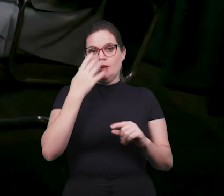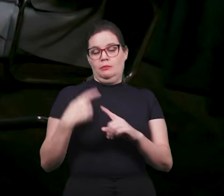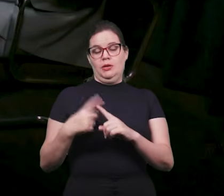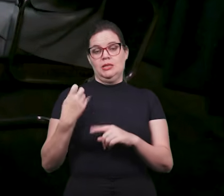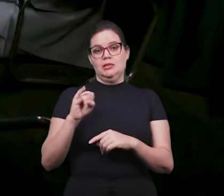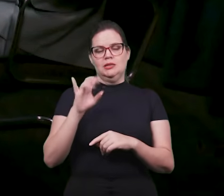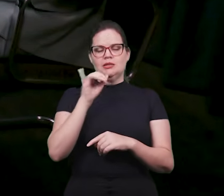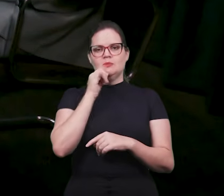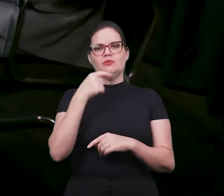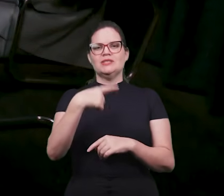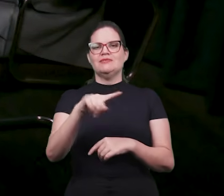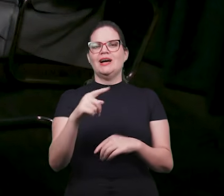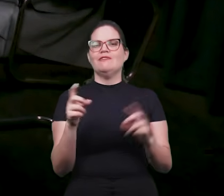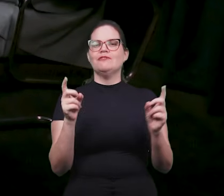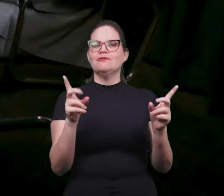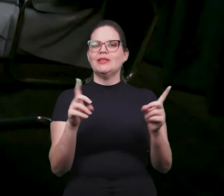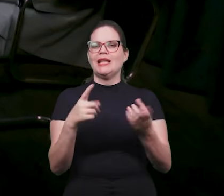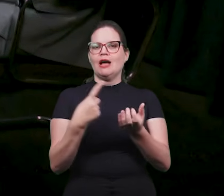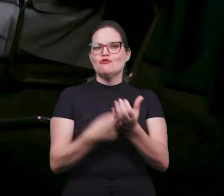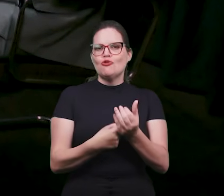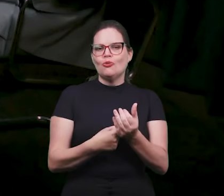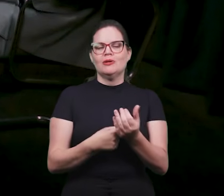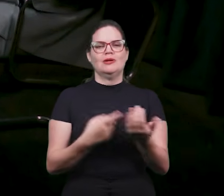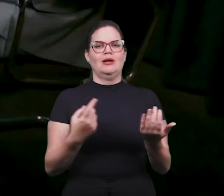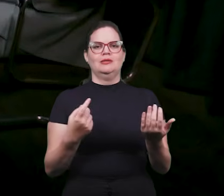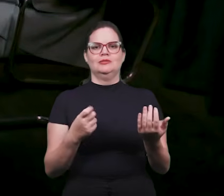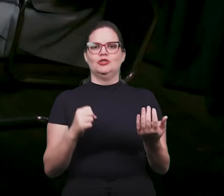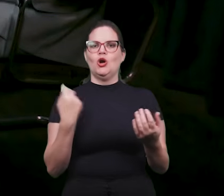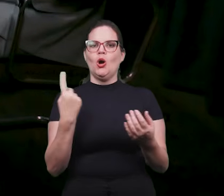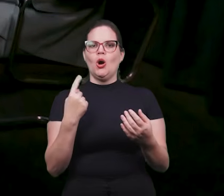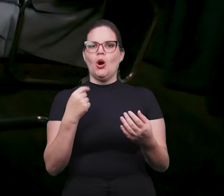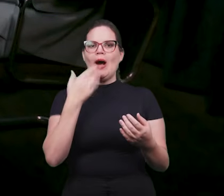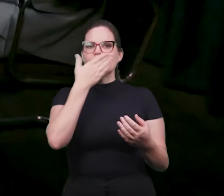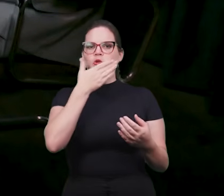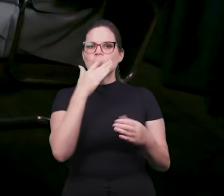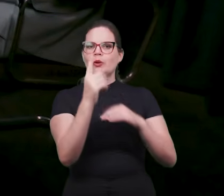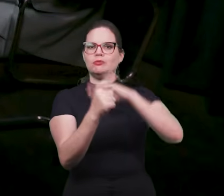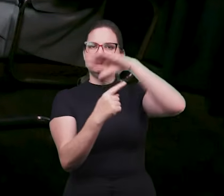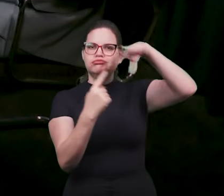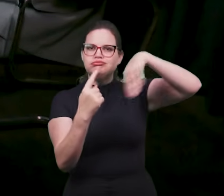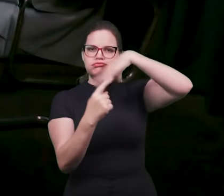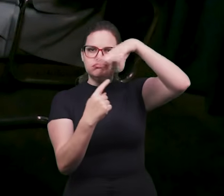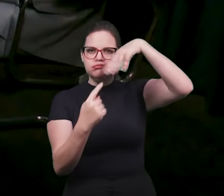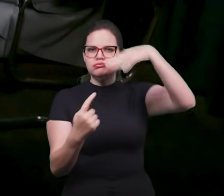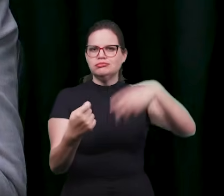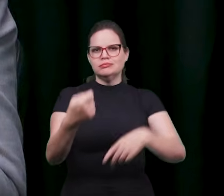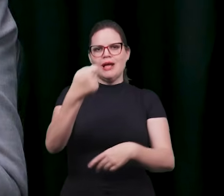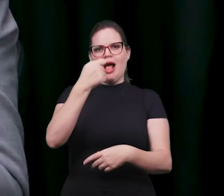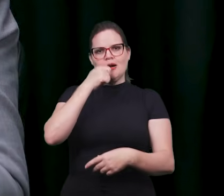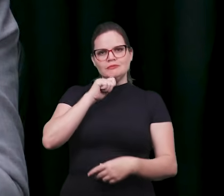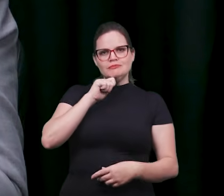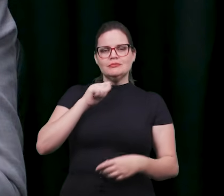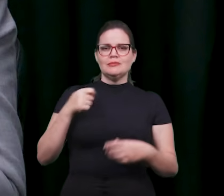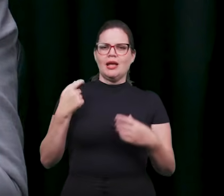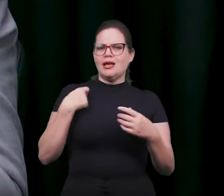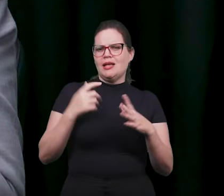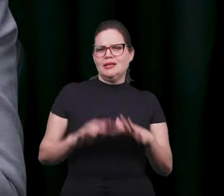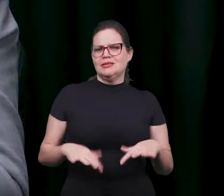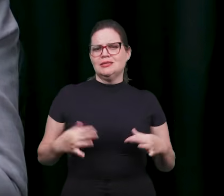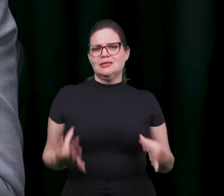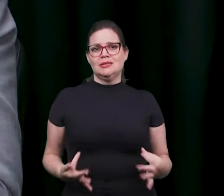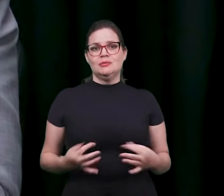um cachorro-quente ou algodão doce, igual eu falei, ou está trabalhando, prestando serviços, né, em casa, aquele nome, né, é o marido de aluguel,